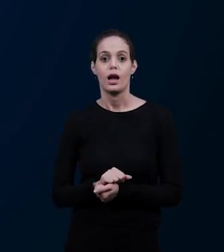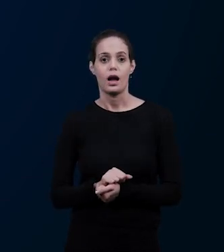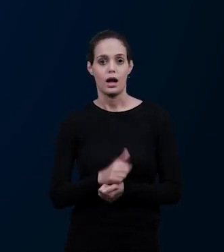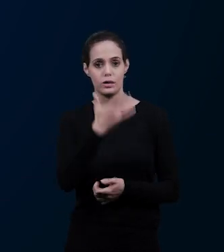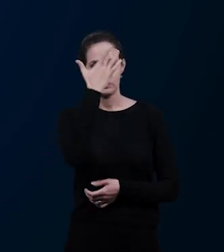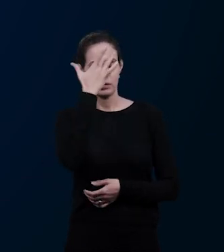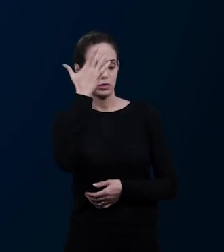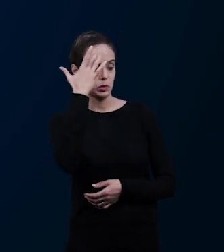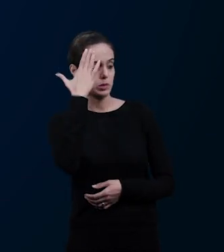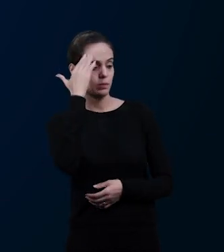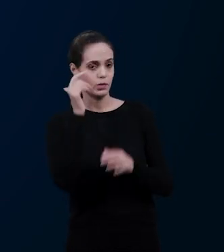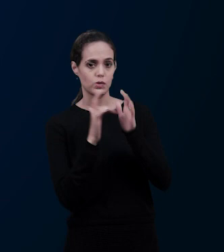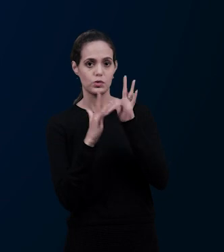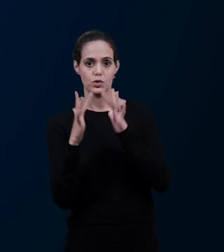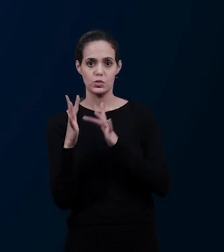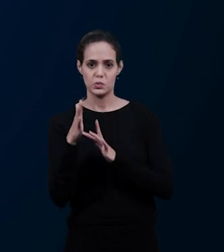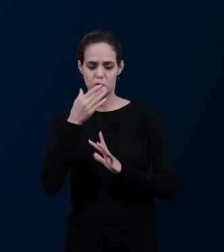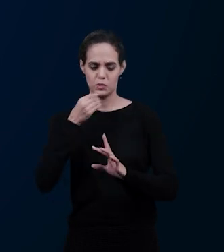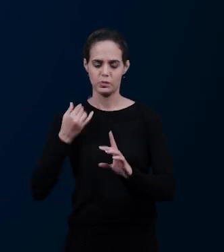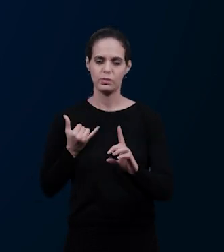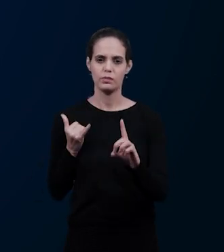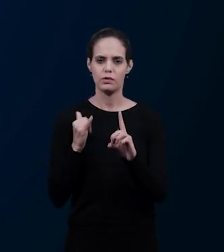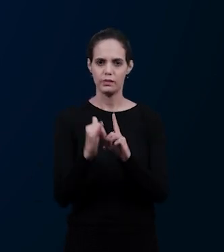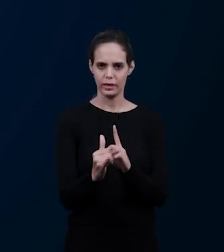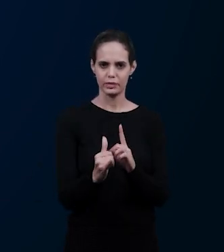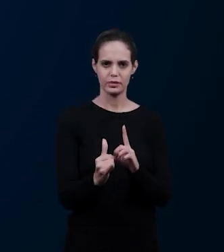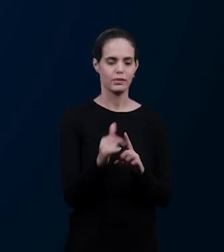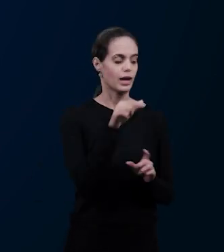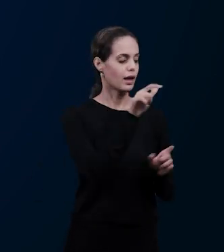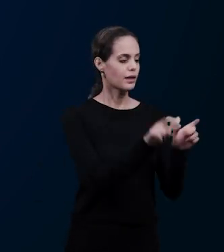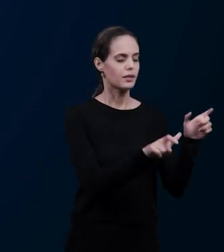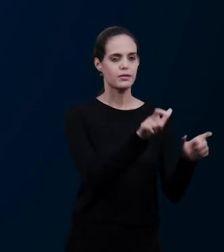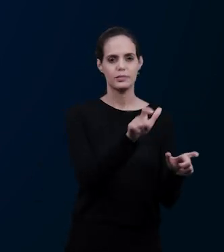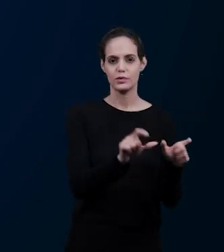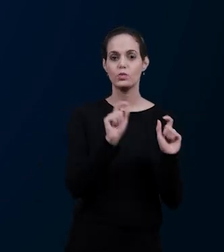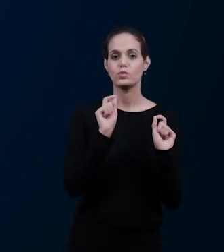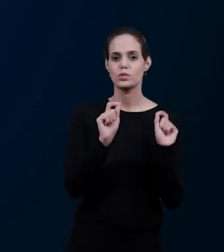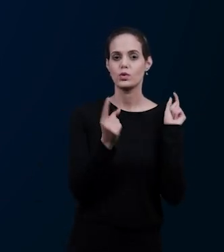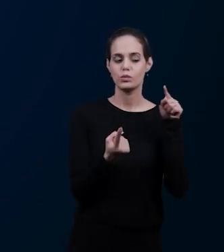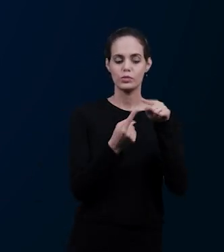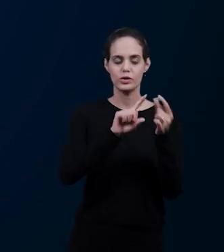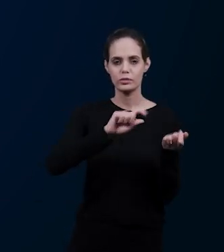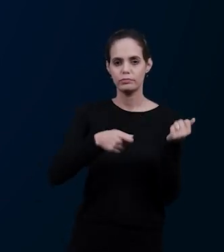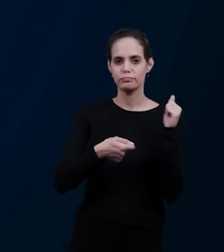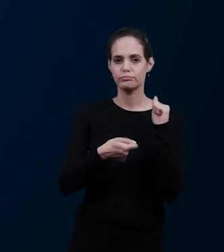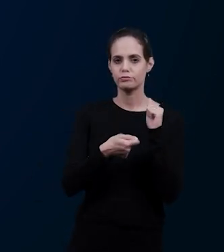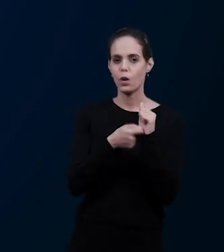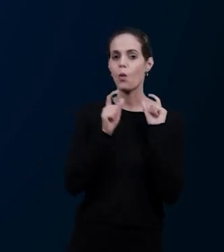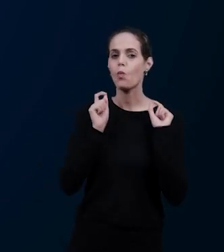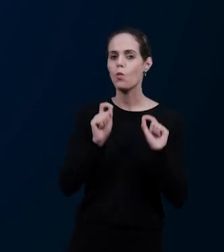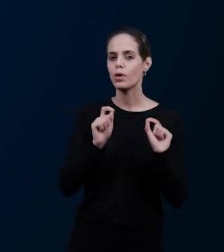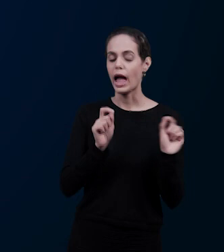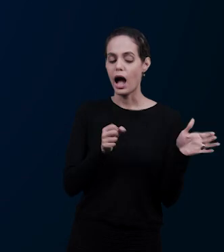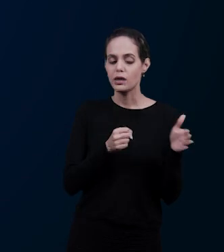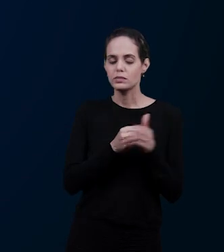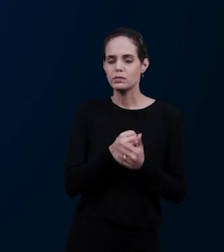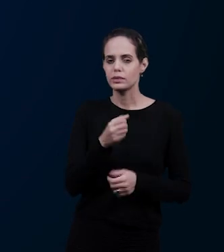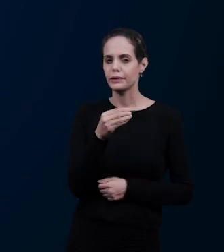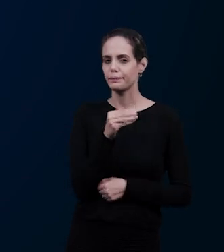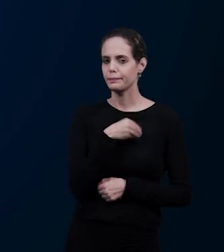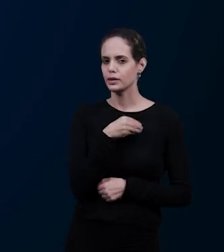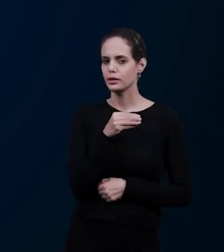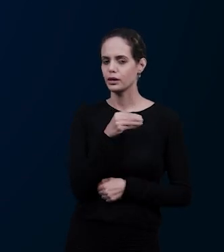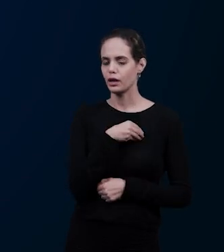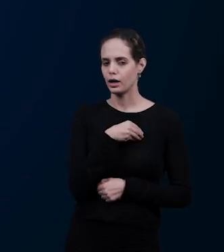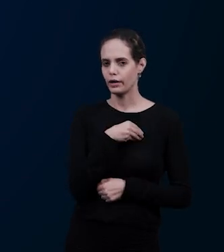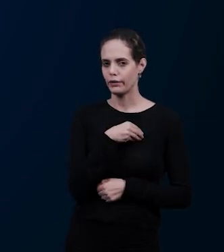espalhado. E estava ali o objetivo do homem, no pecado, se esconder do Senhor Jesus,